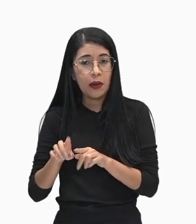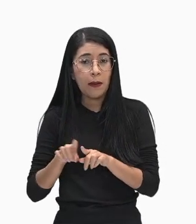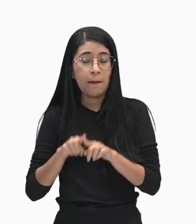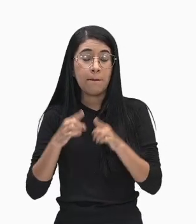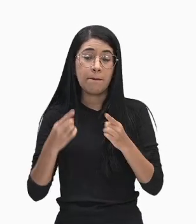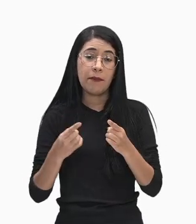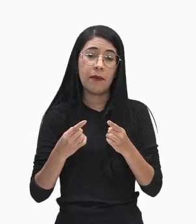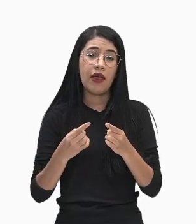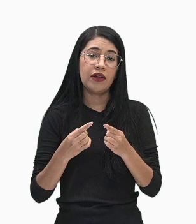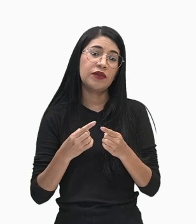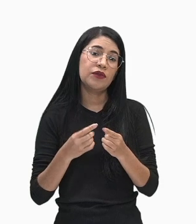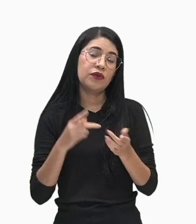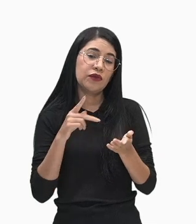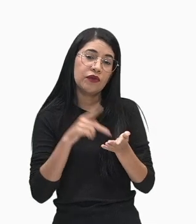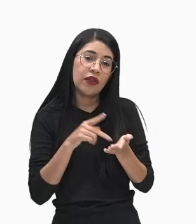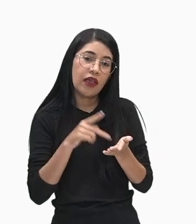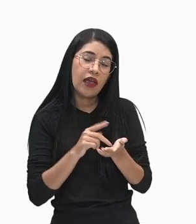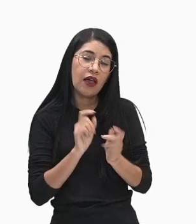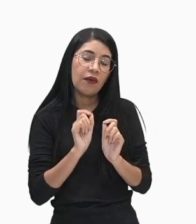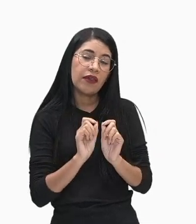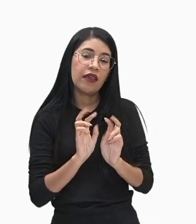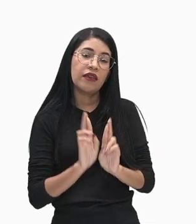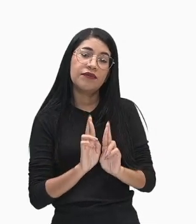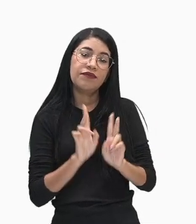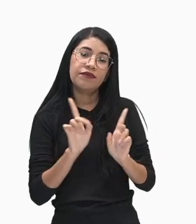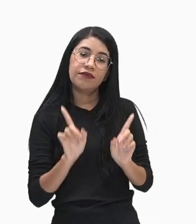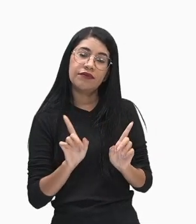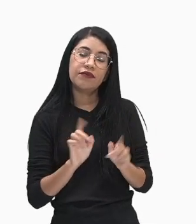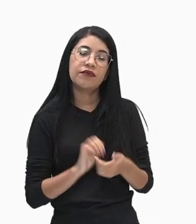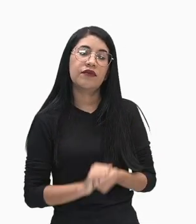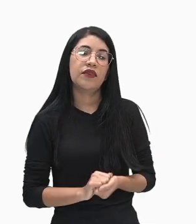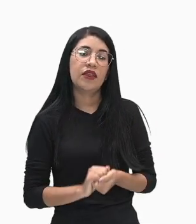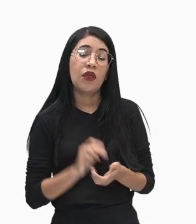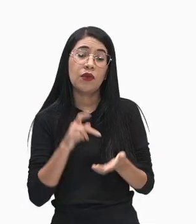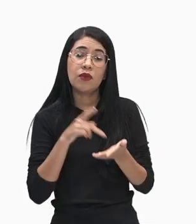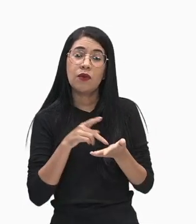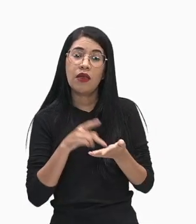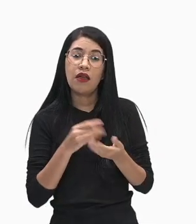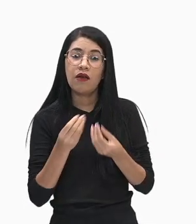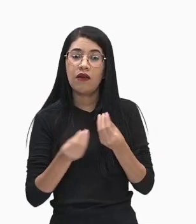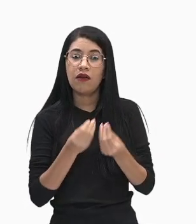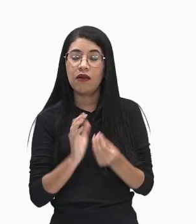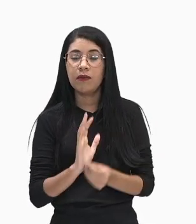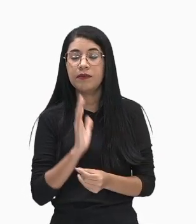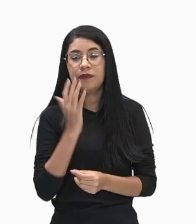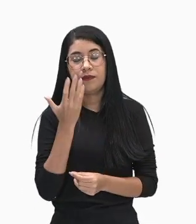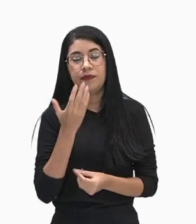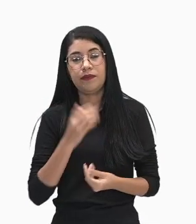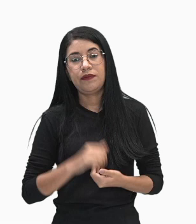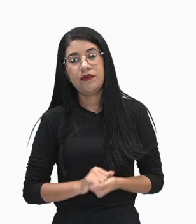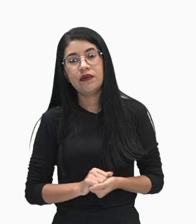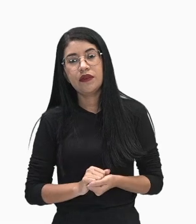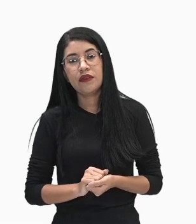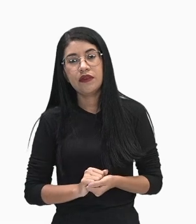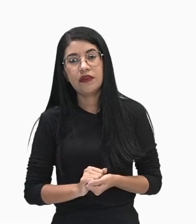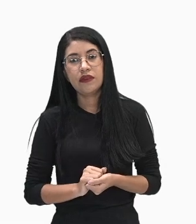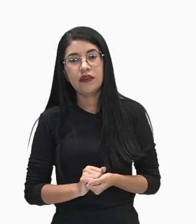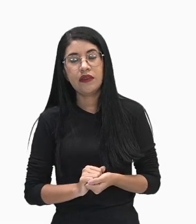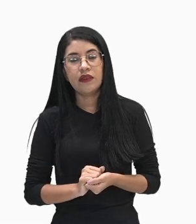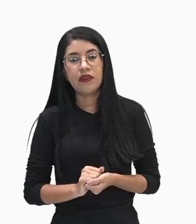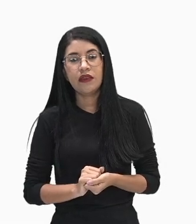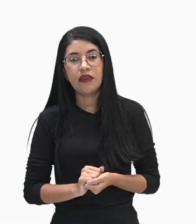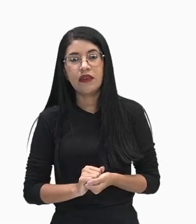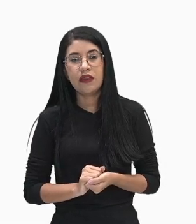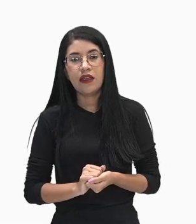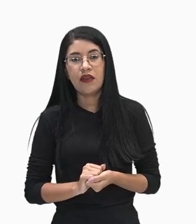real, a coisa é diferente. No sentido real, a corrente elétrica se movimenta no sentido